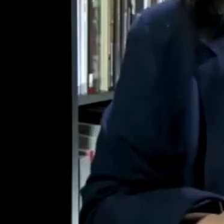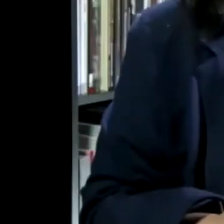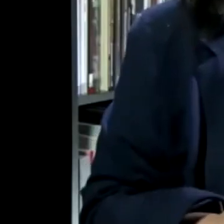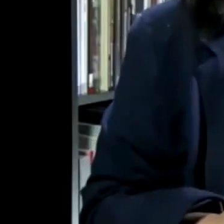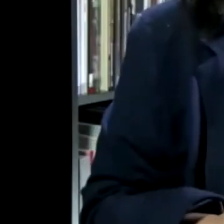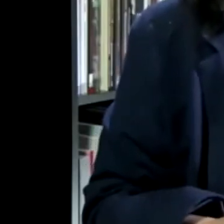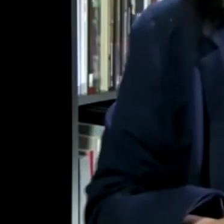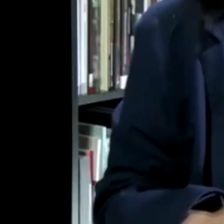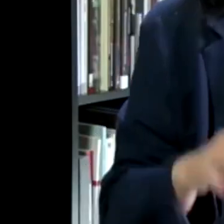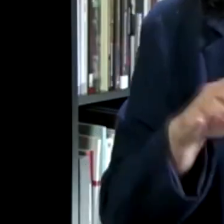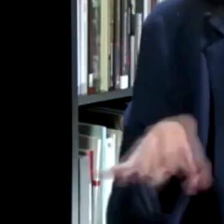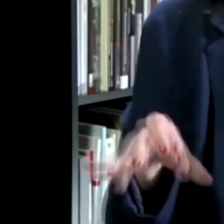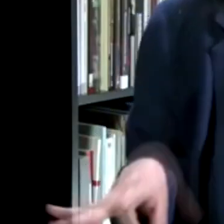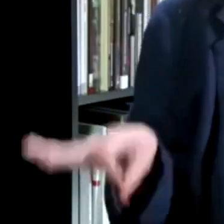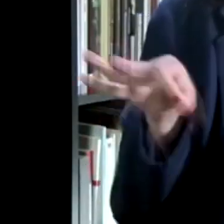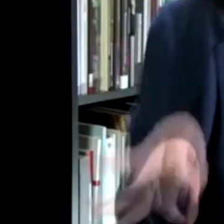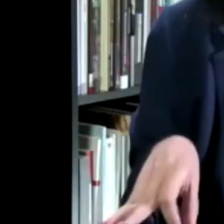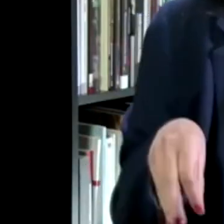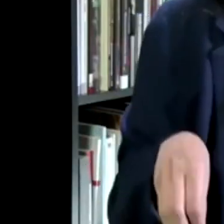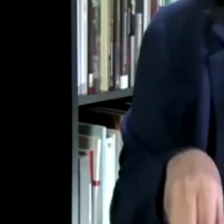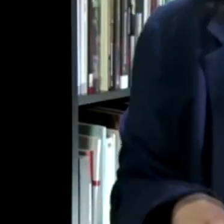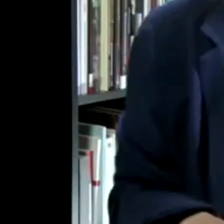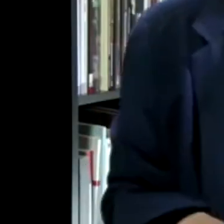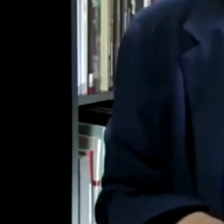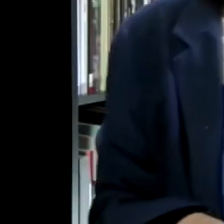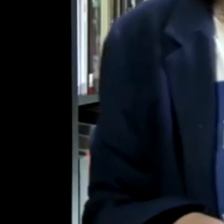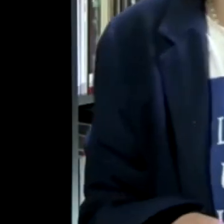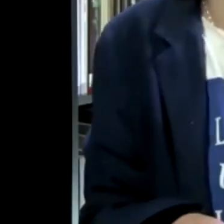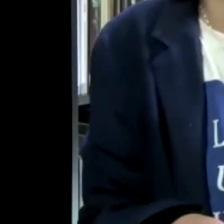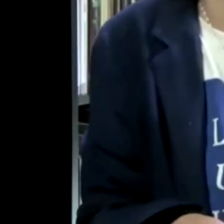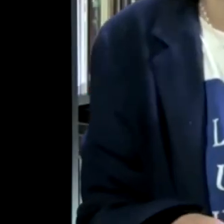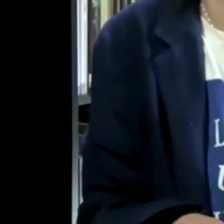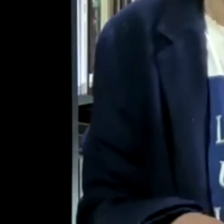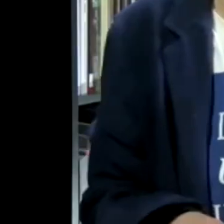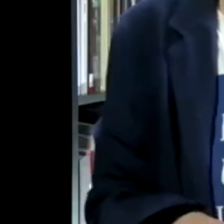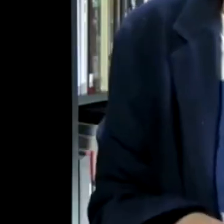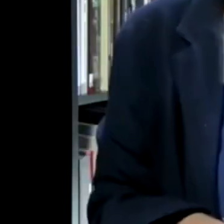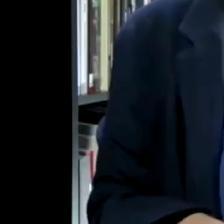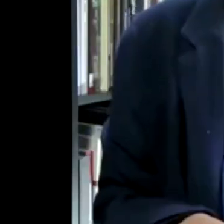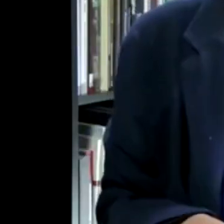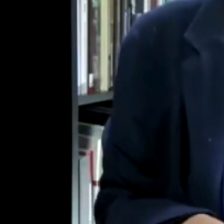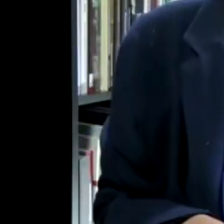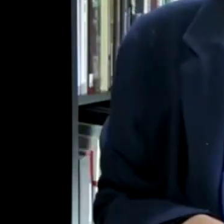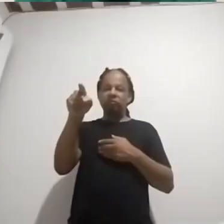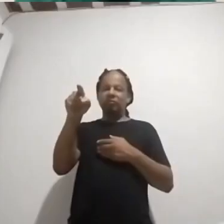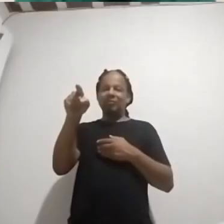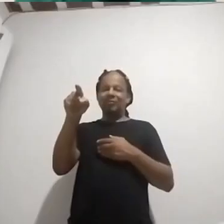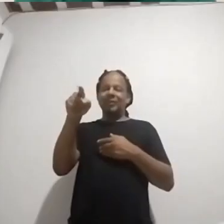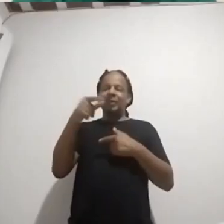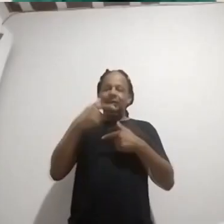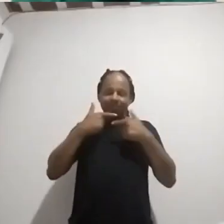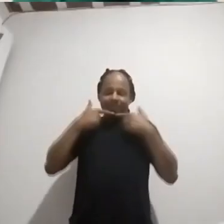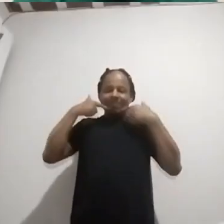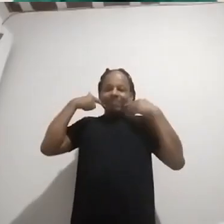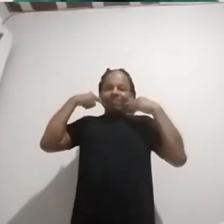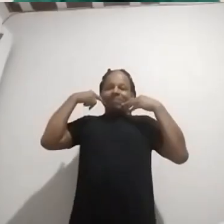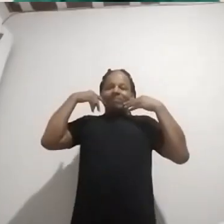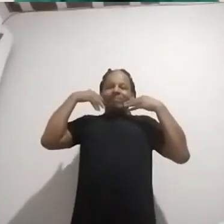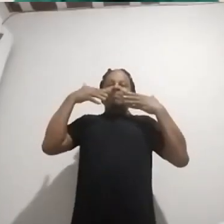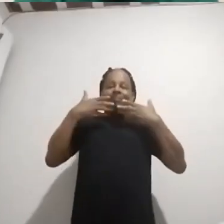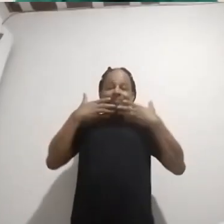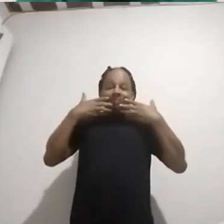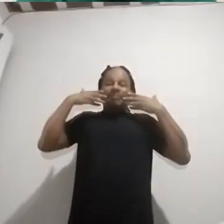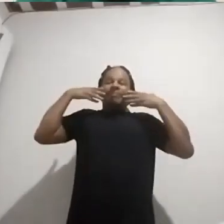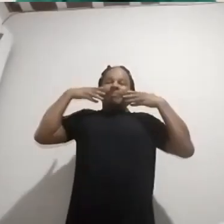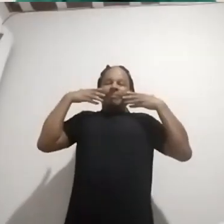Diadema me ensinou, gente. Que, às vezes, um panfletinho e um carro de som, viu, gente, faz toda a diferença. Para mim é muito importante